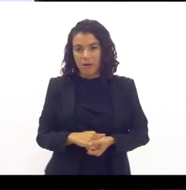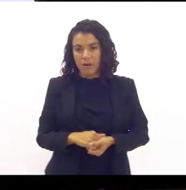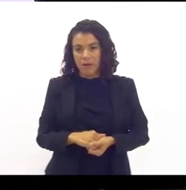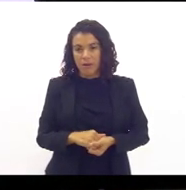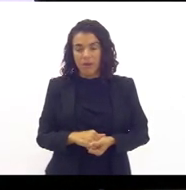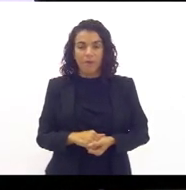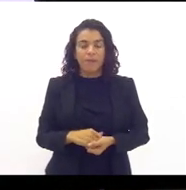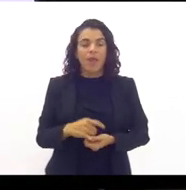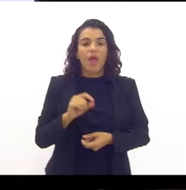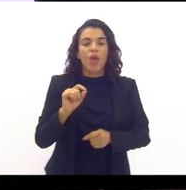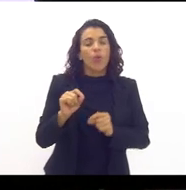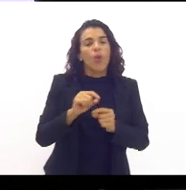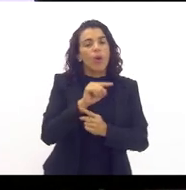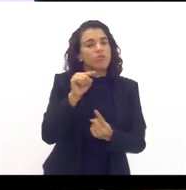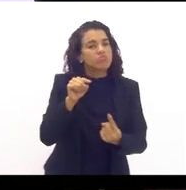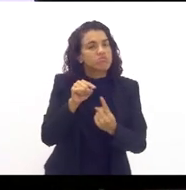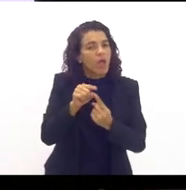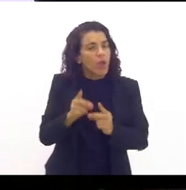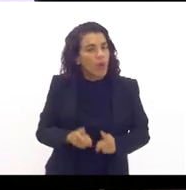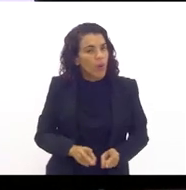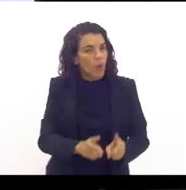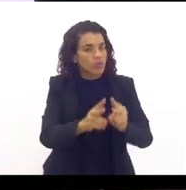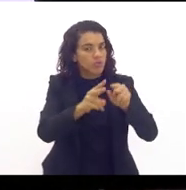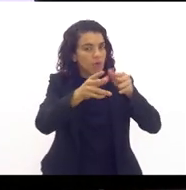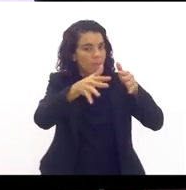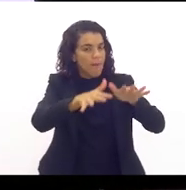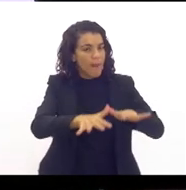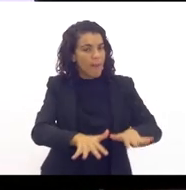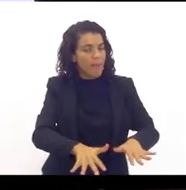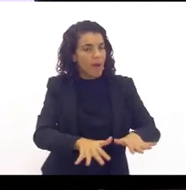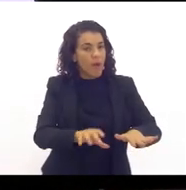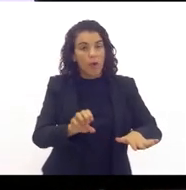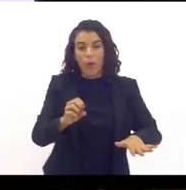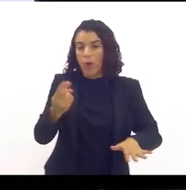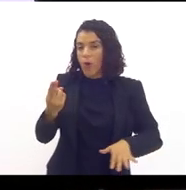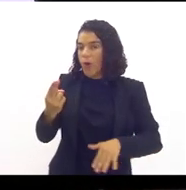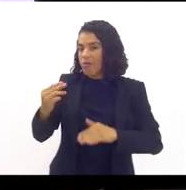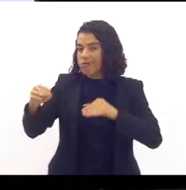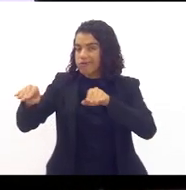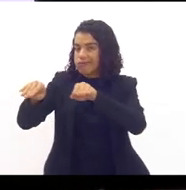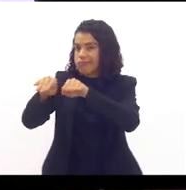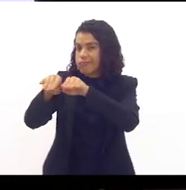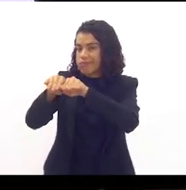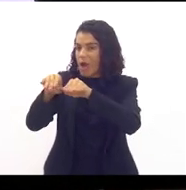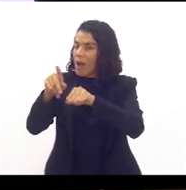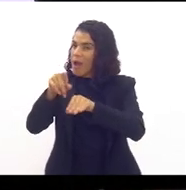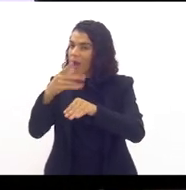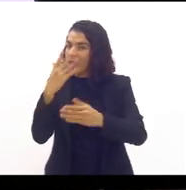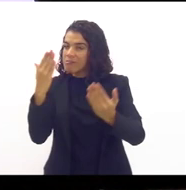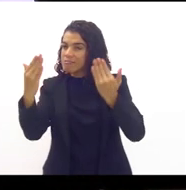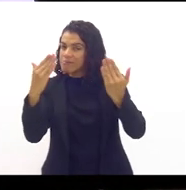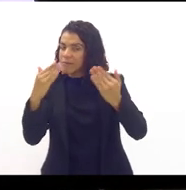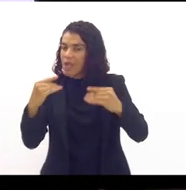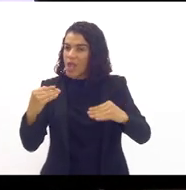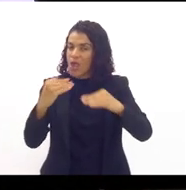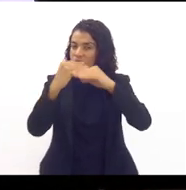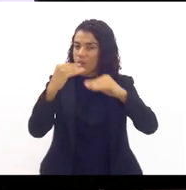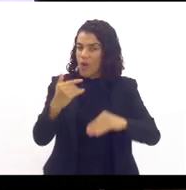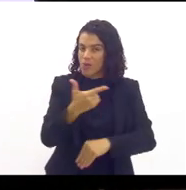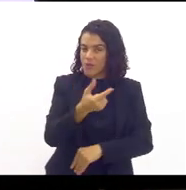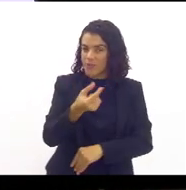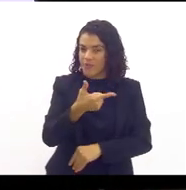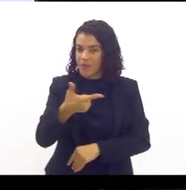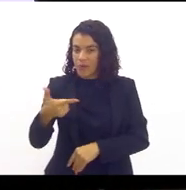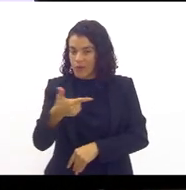é o quê? É continuar a queda ou ficar mais parecido com 2022 no final, até porque